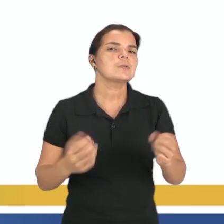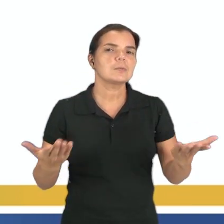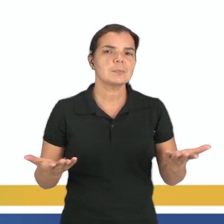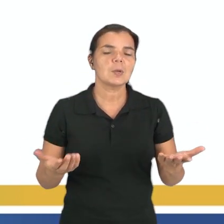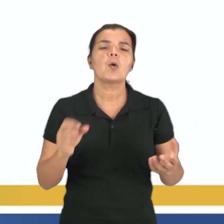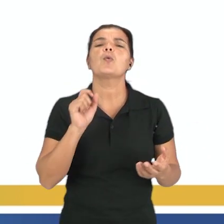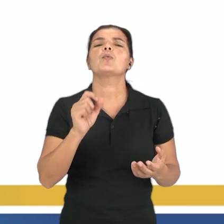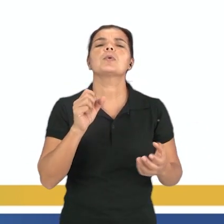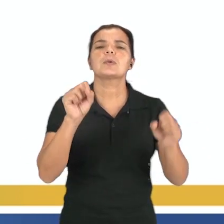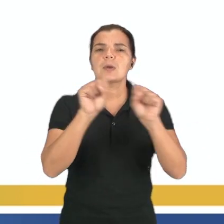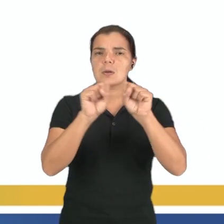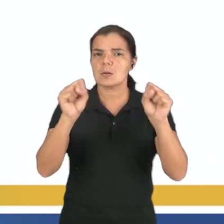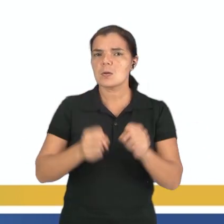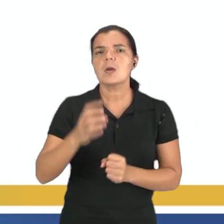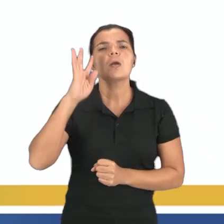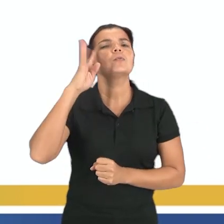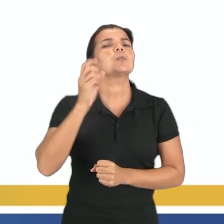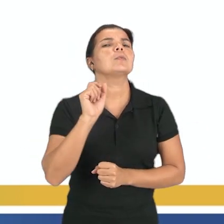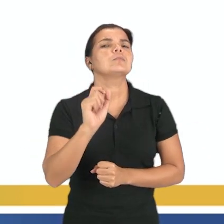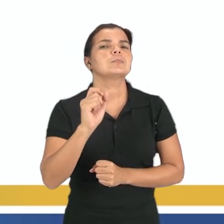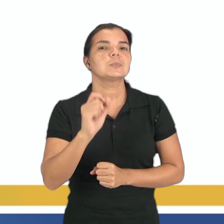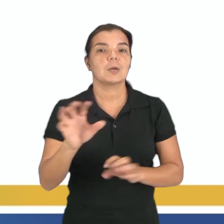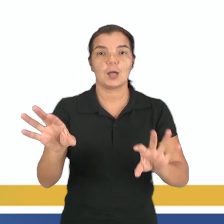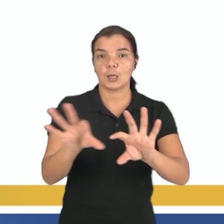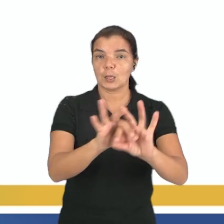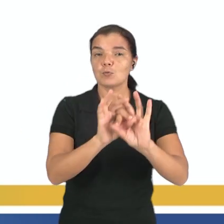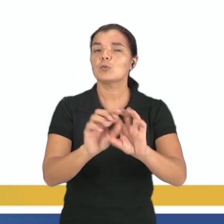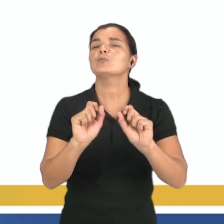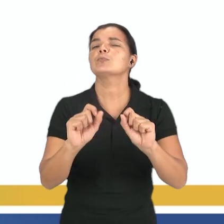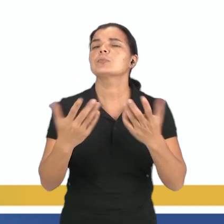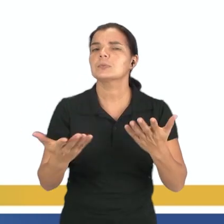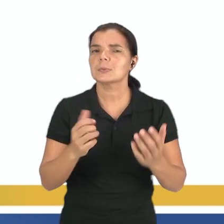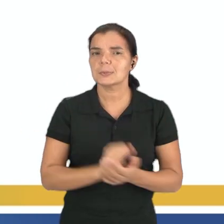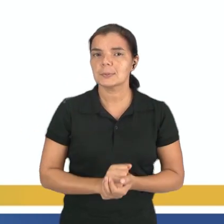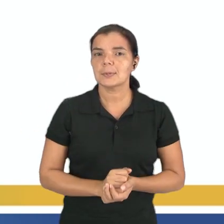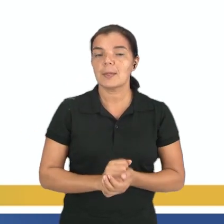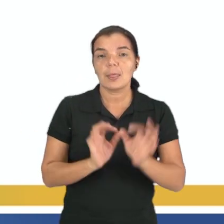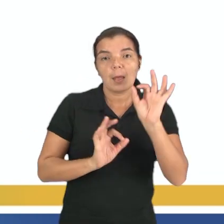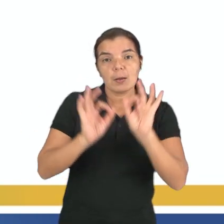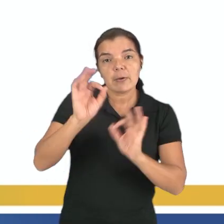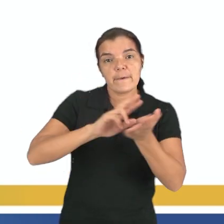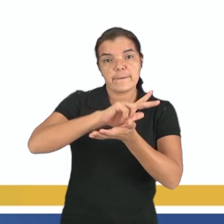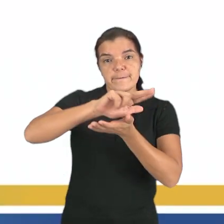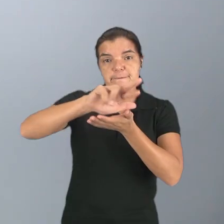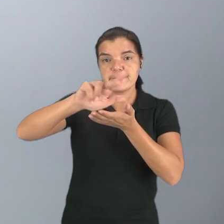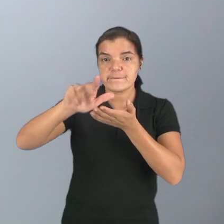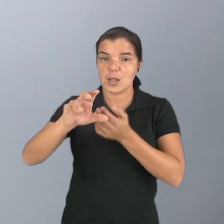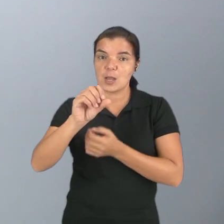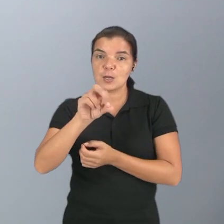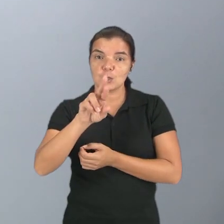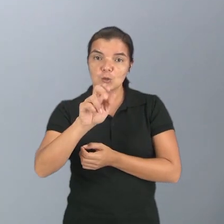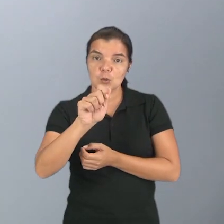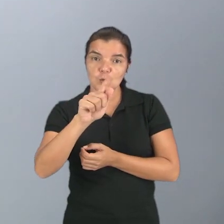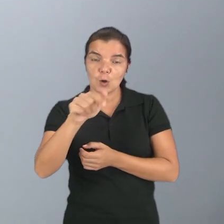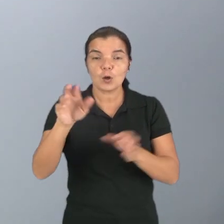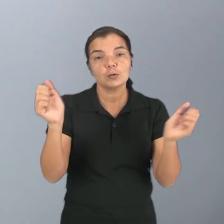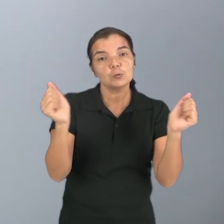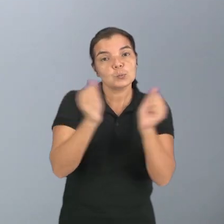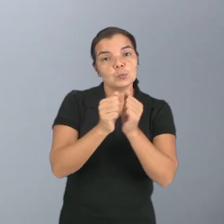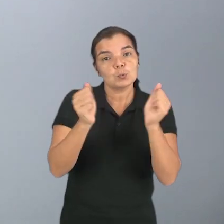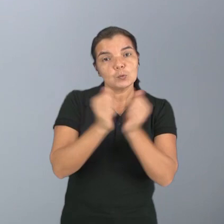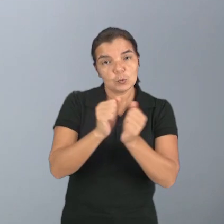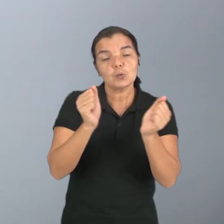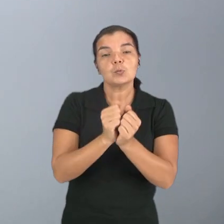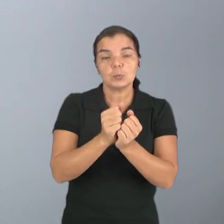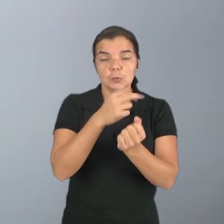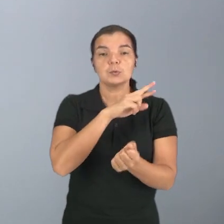que é um sistema? Ele é resultado do quê? Da união do quê? No caso da formação de vários órgãos, né, que juntos estão desempenhando